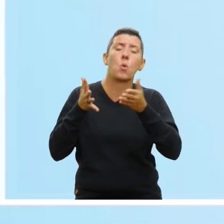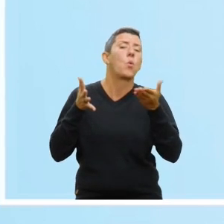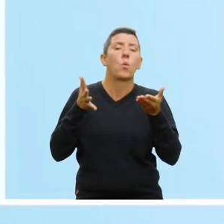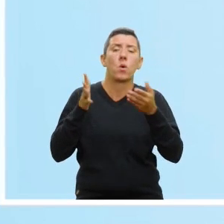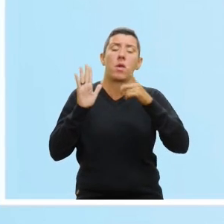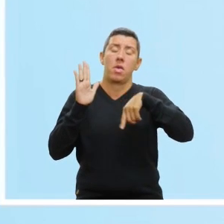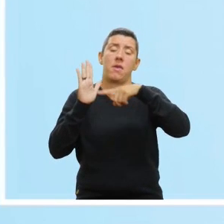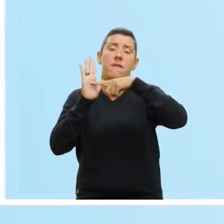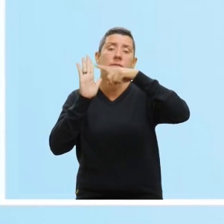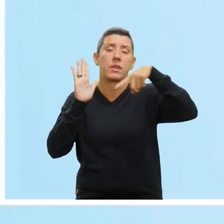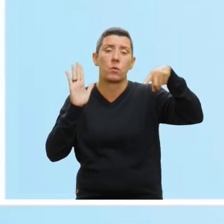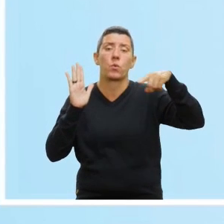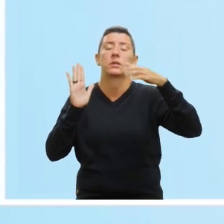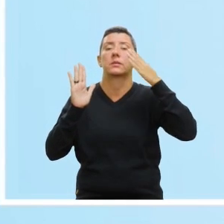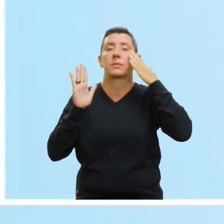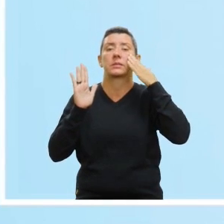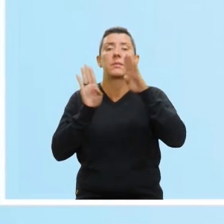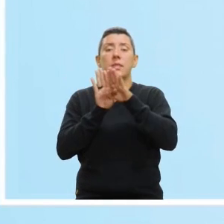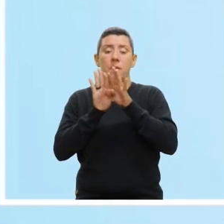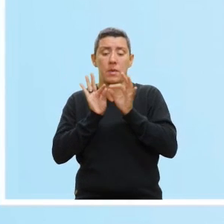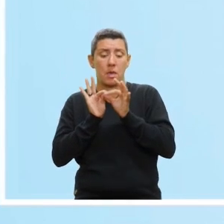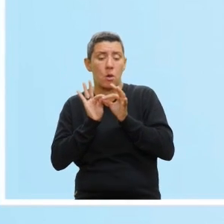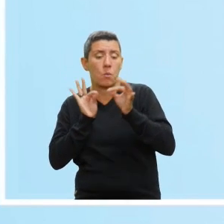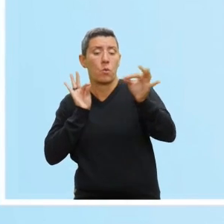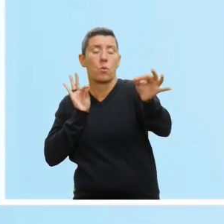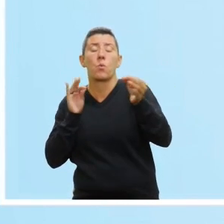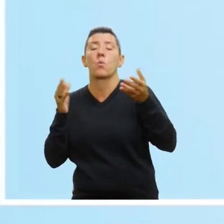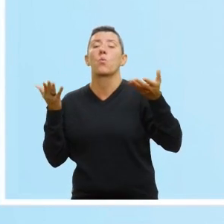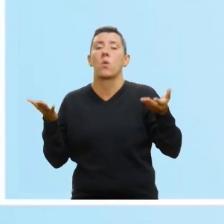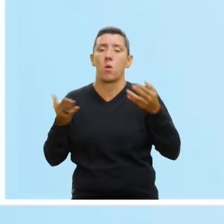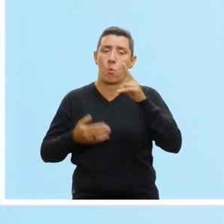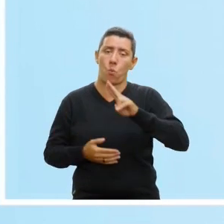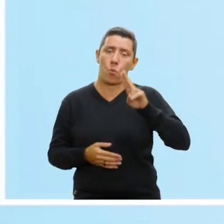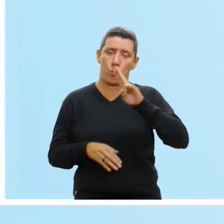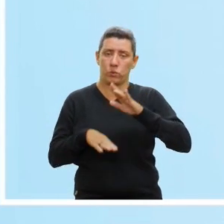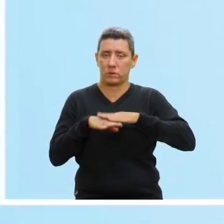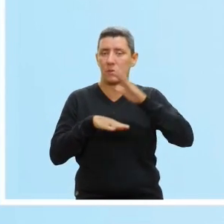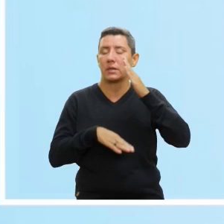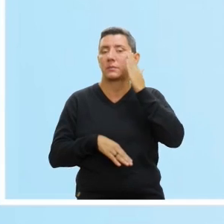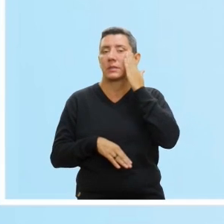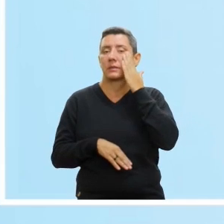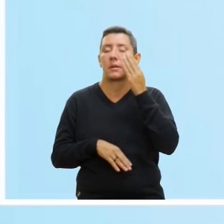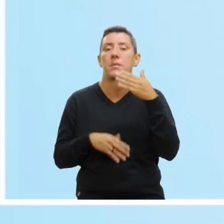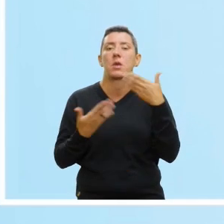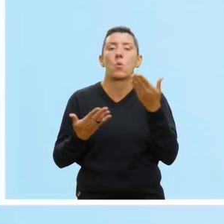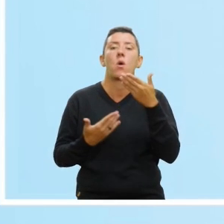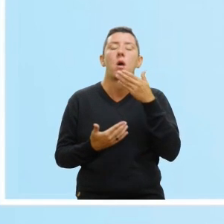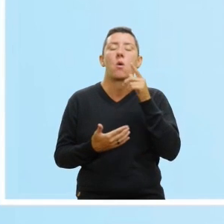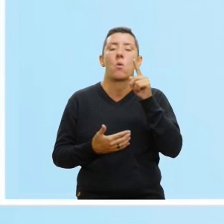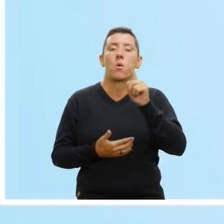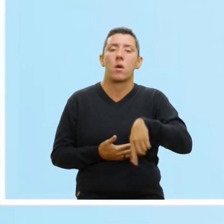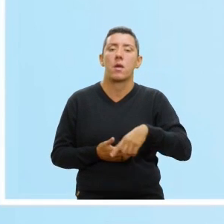e do comprimento de onda, tá? Que é muito utilizado, que a gente sempre utiliza para saber qual é